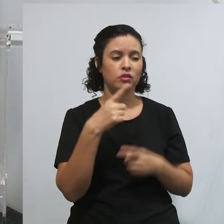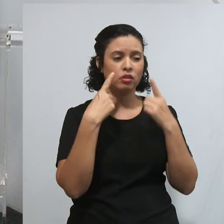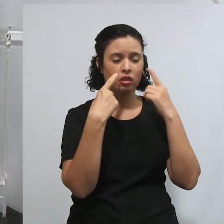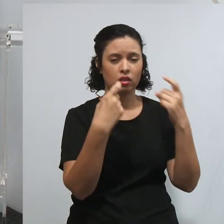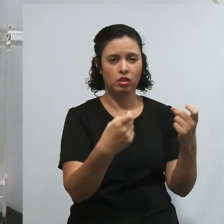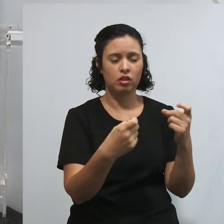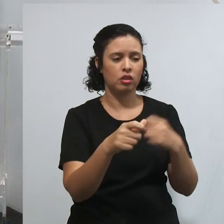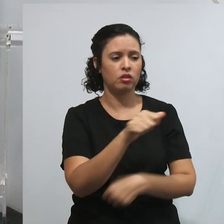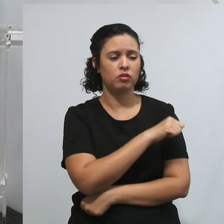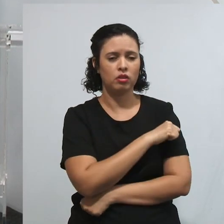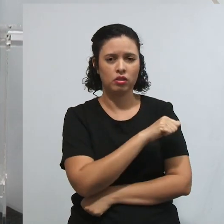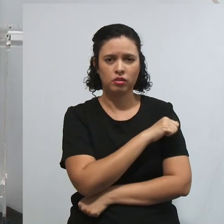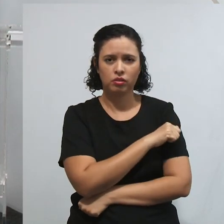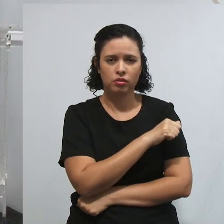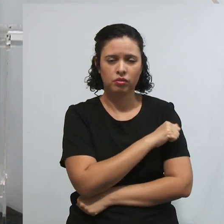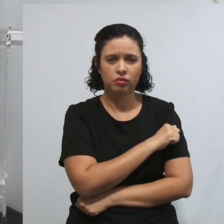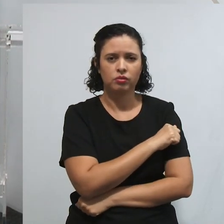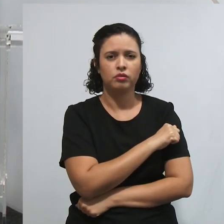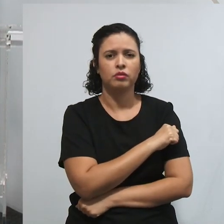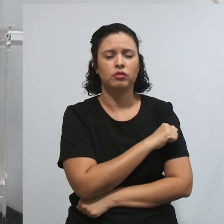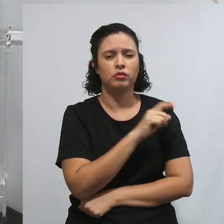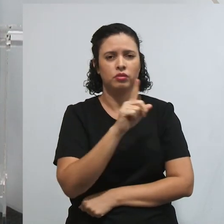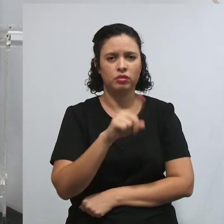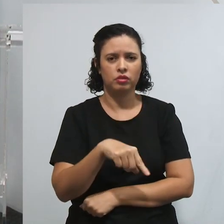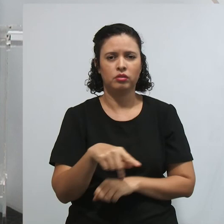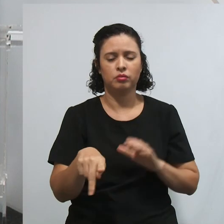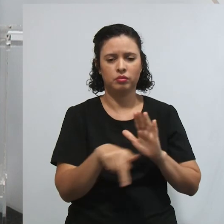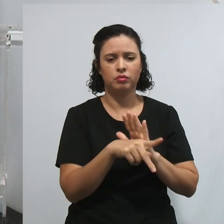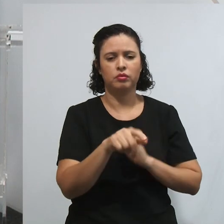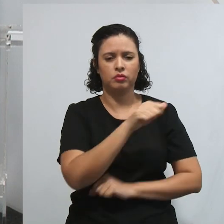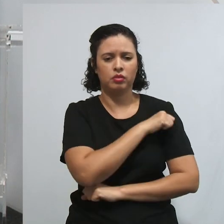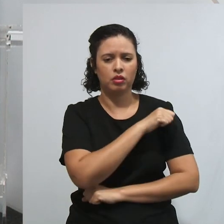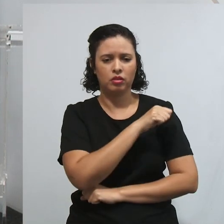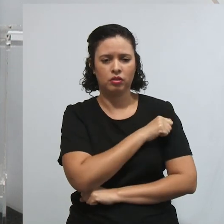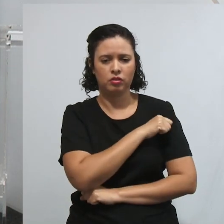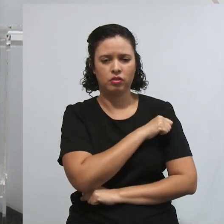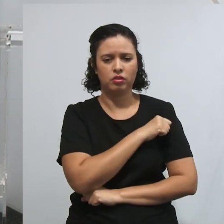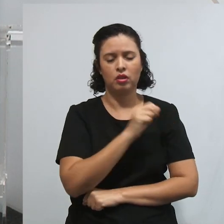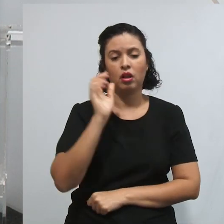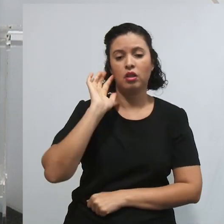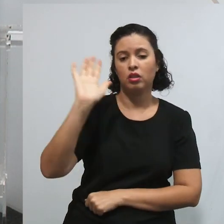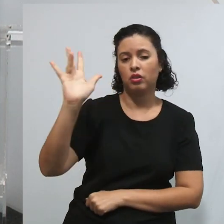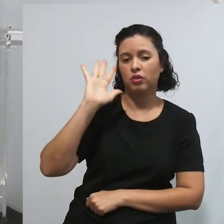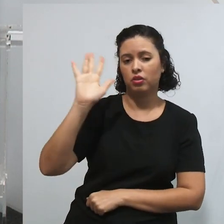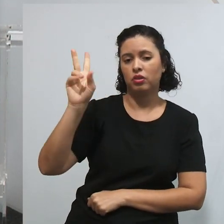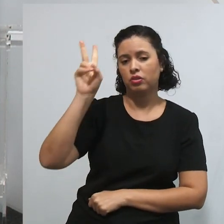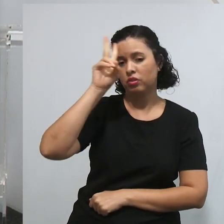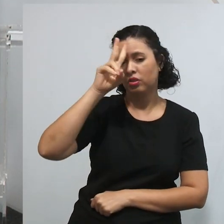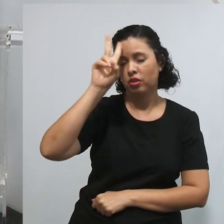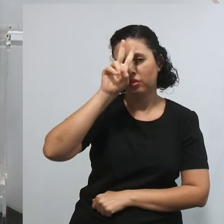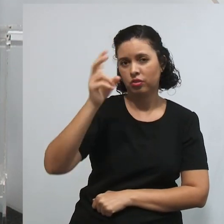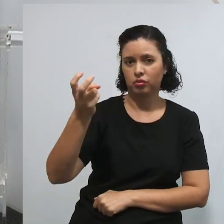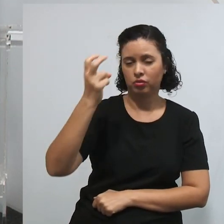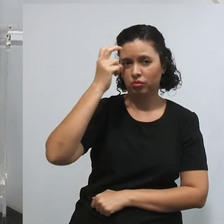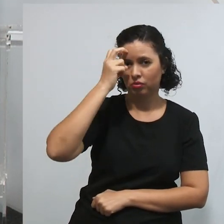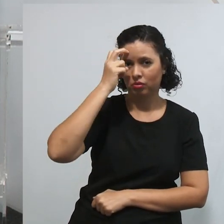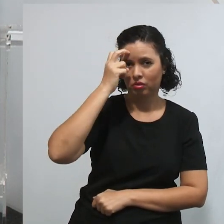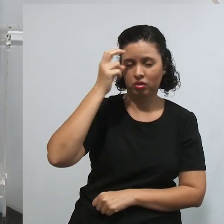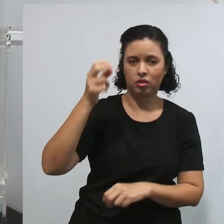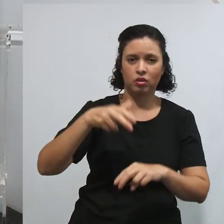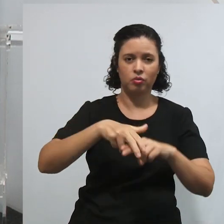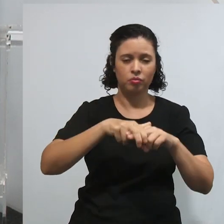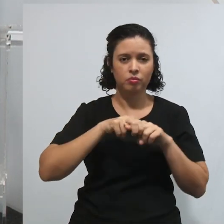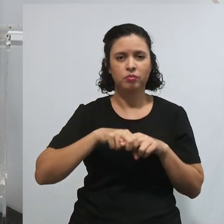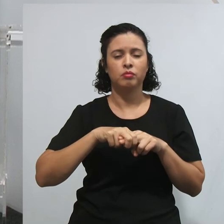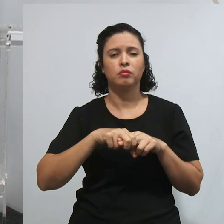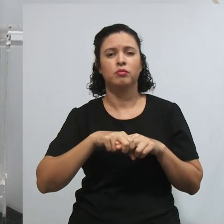aluno, né? O motivo, o desejo, isso é muito do aluno. Não, gente. Segundo a teoria histórico-cultural, né? Tudo isso, os motivos,